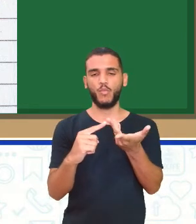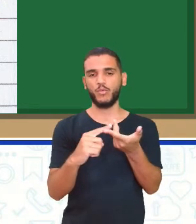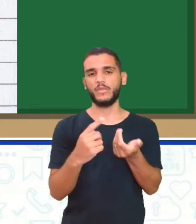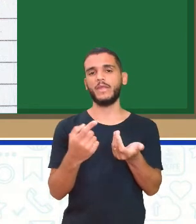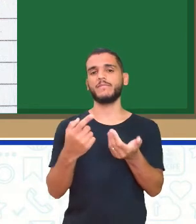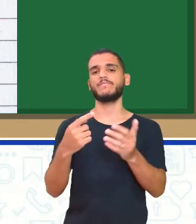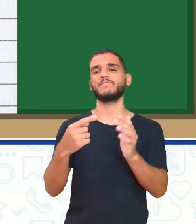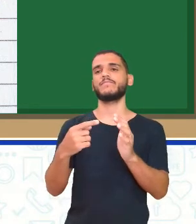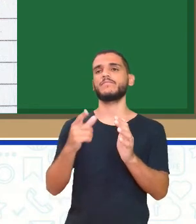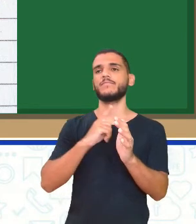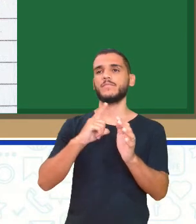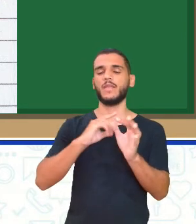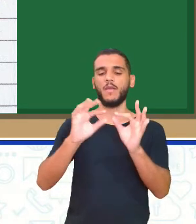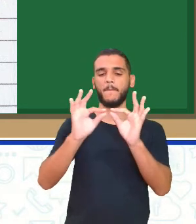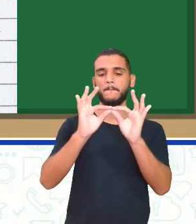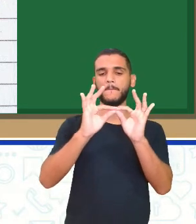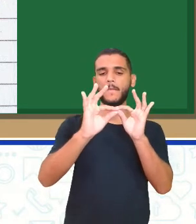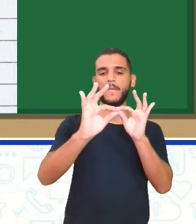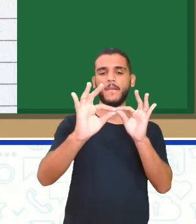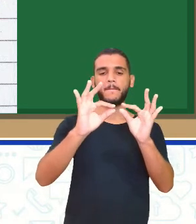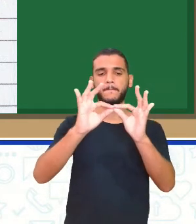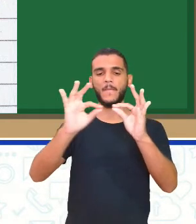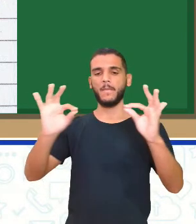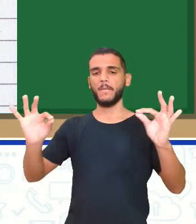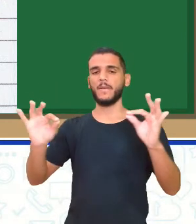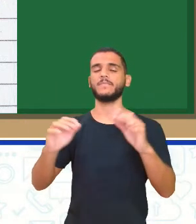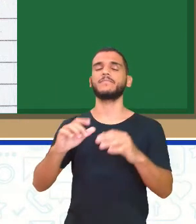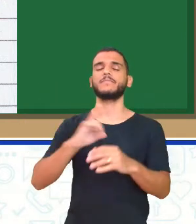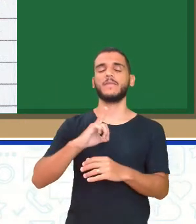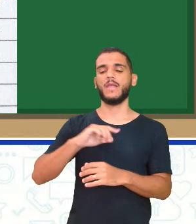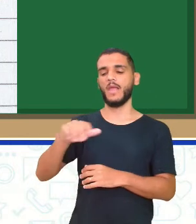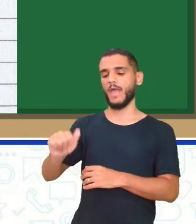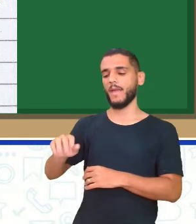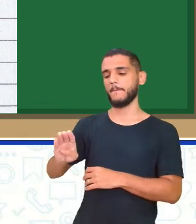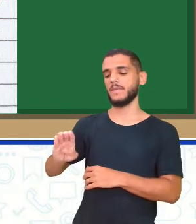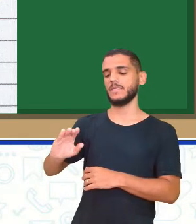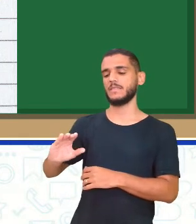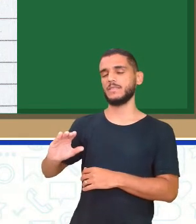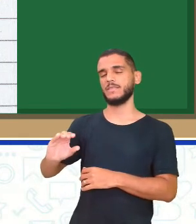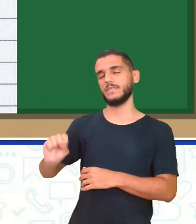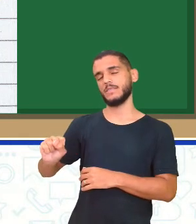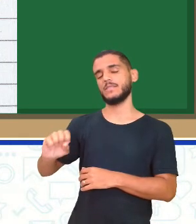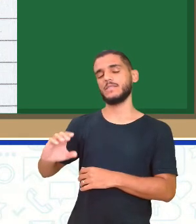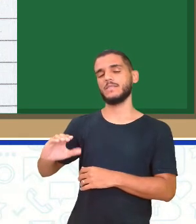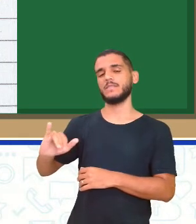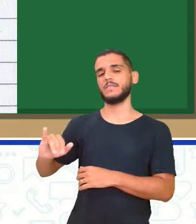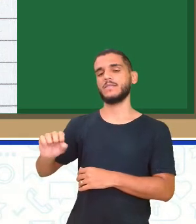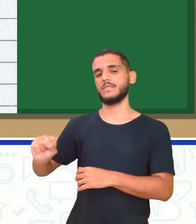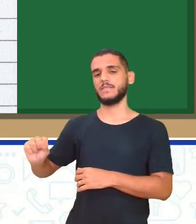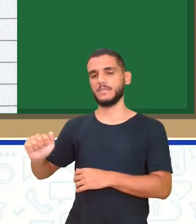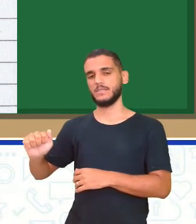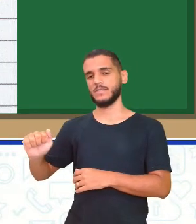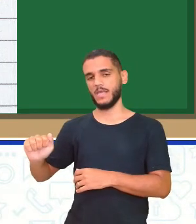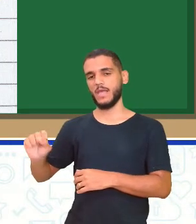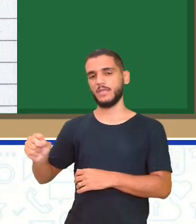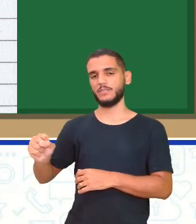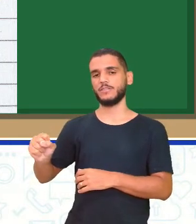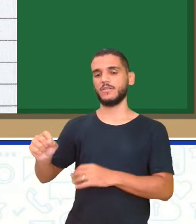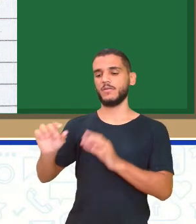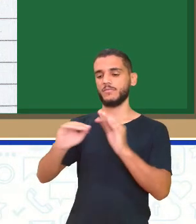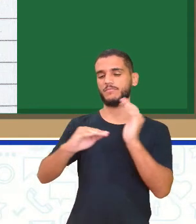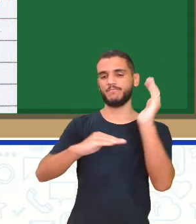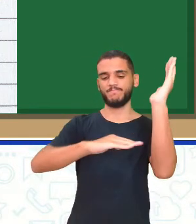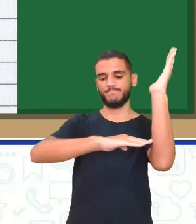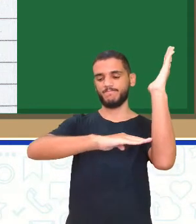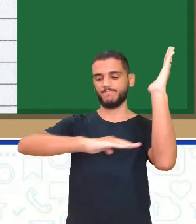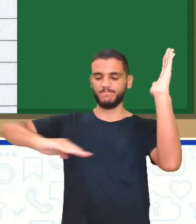encontro da abscissa com a ordenada, que é a minha origem, ou o meu zero, vocês vão ver que eu andei para trás, ou